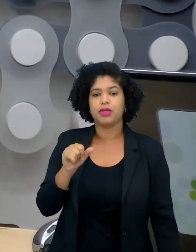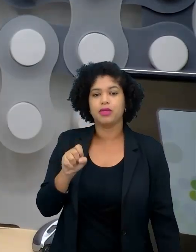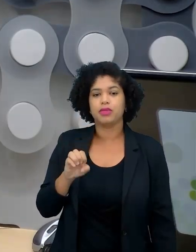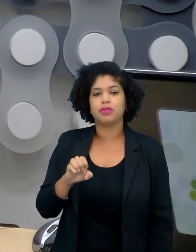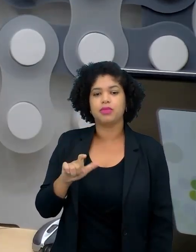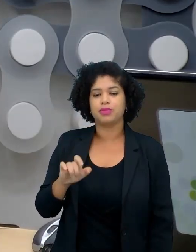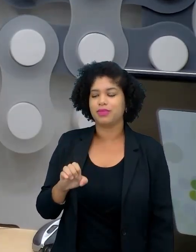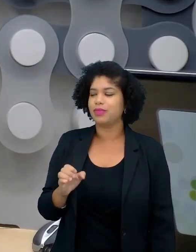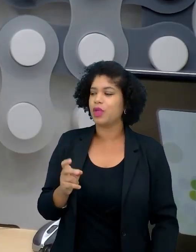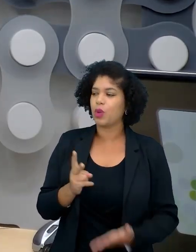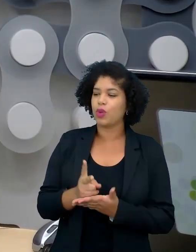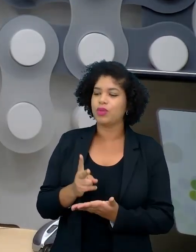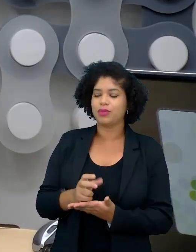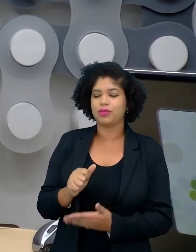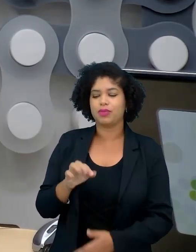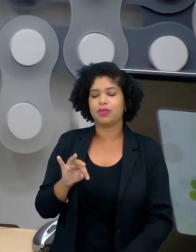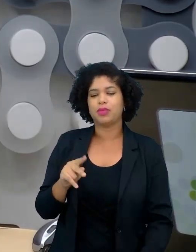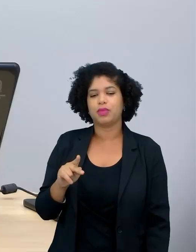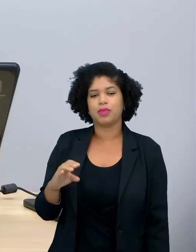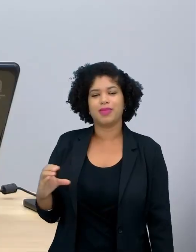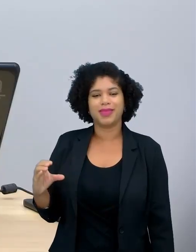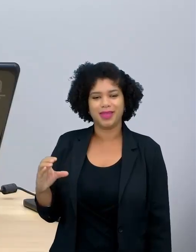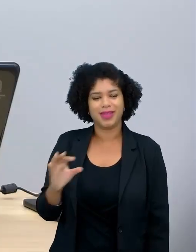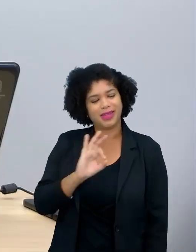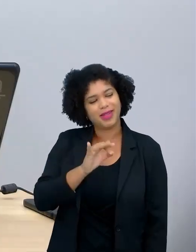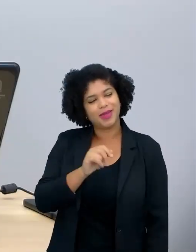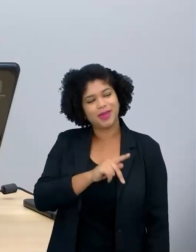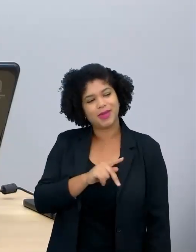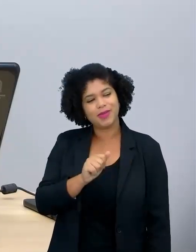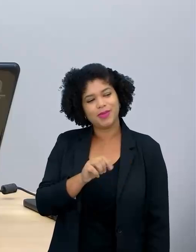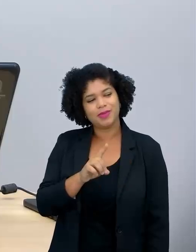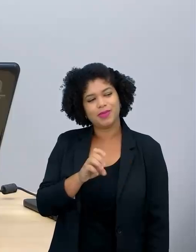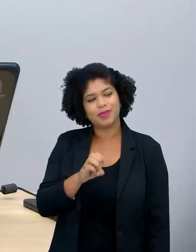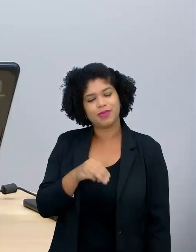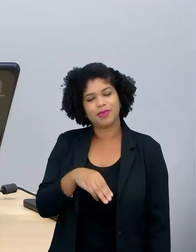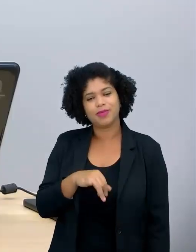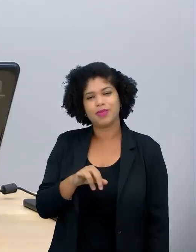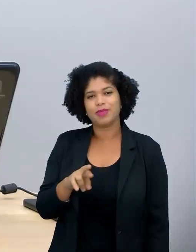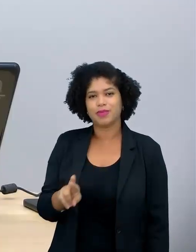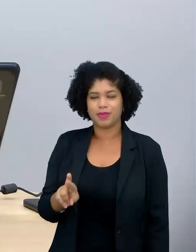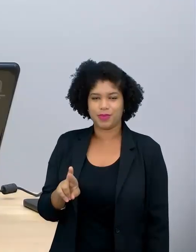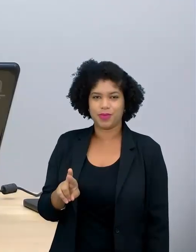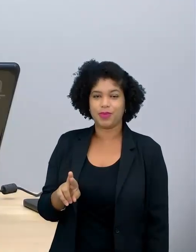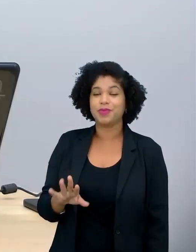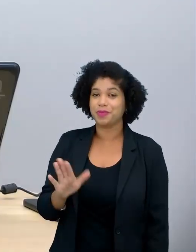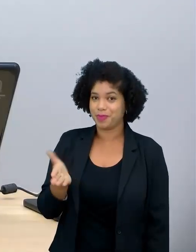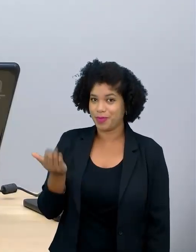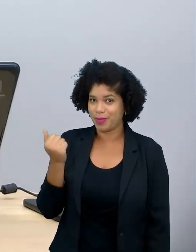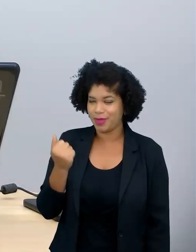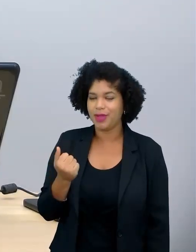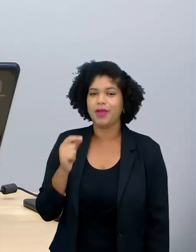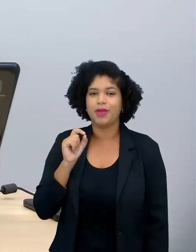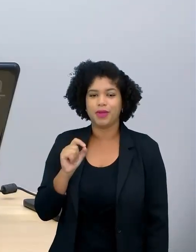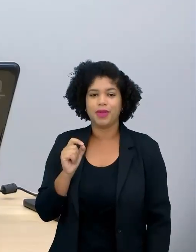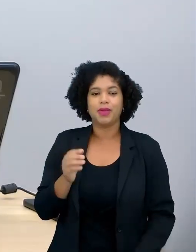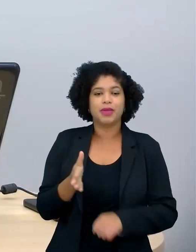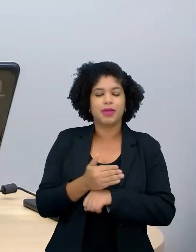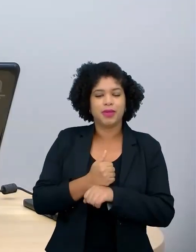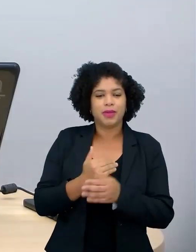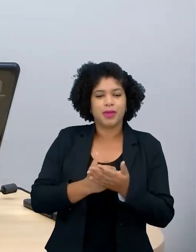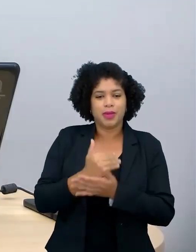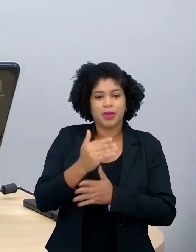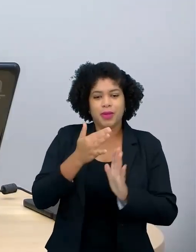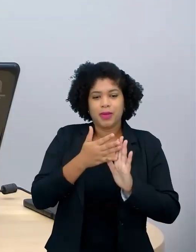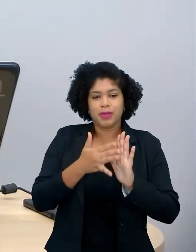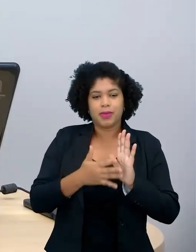dará continuidade na TPC. Tá certo, professora Ademir, obrigada. Nada. Gente, é o seguinte, antes de começar a falar o percurso da pauta para